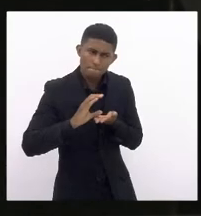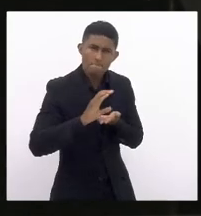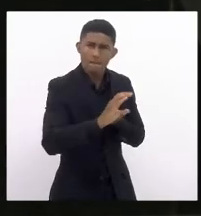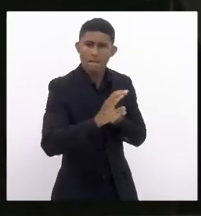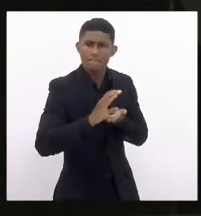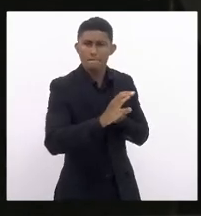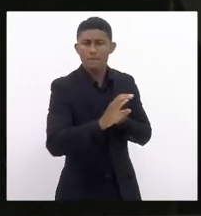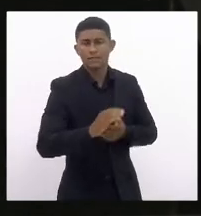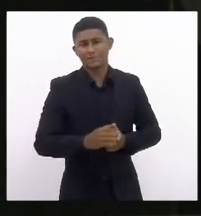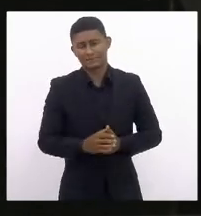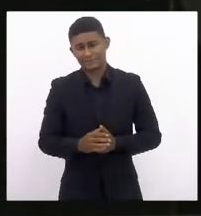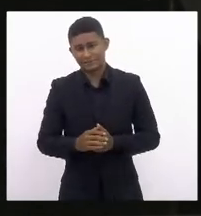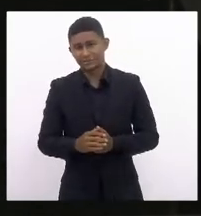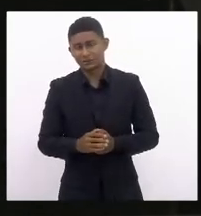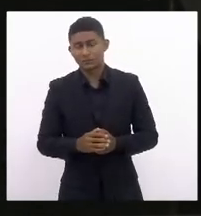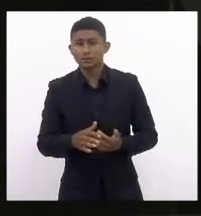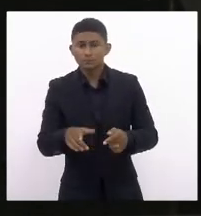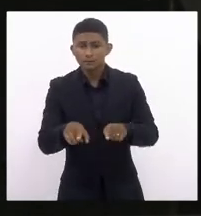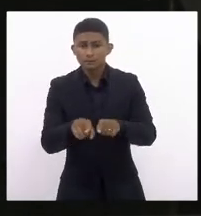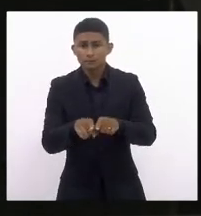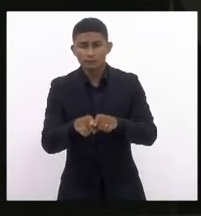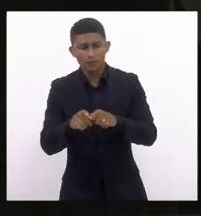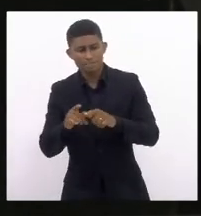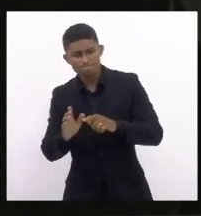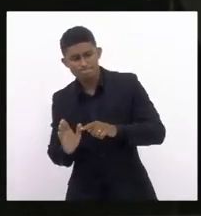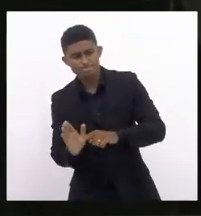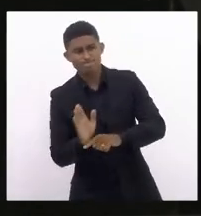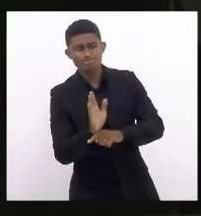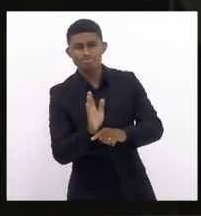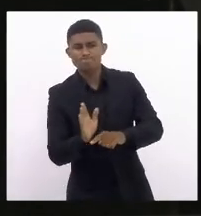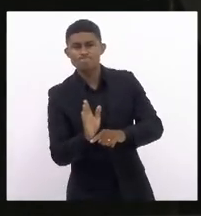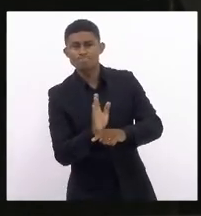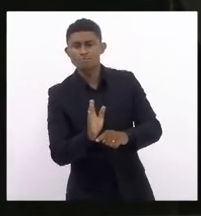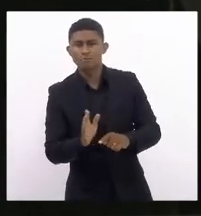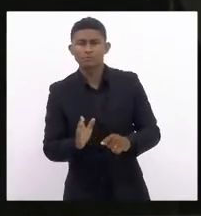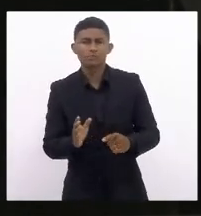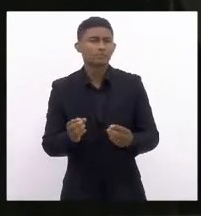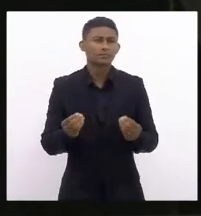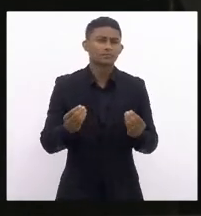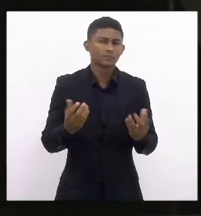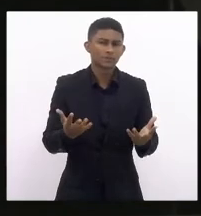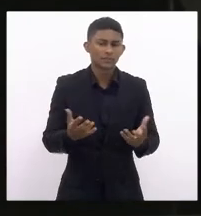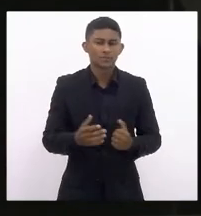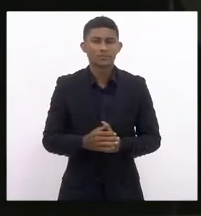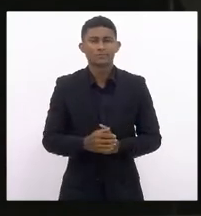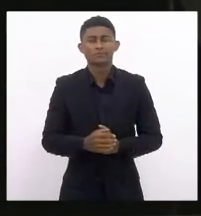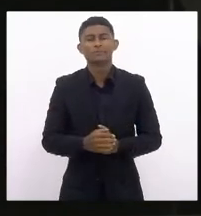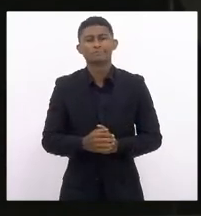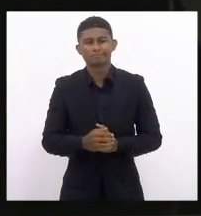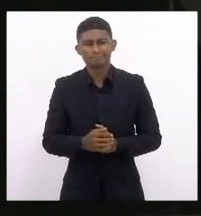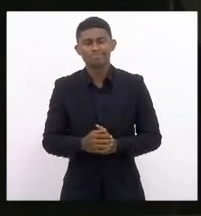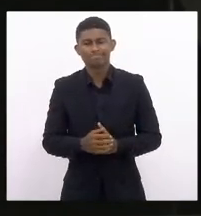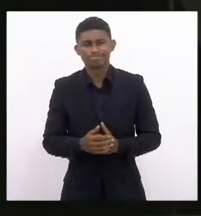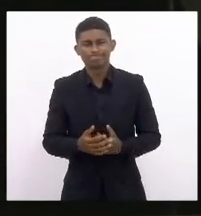correlação de forças diferenciada para que nós possamos realmente garantir